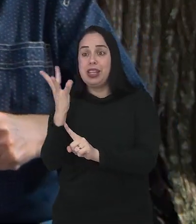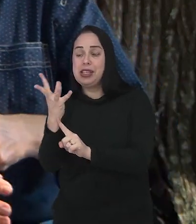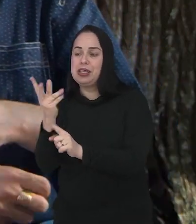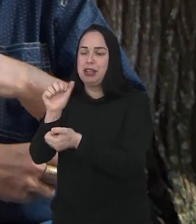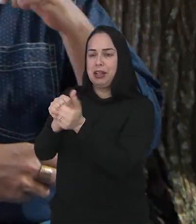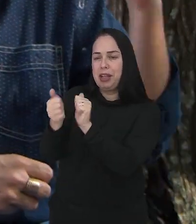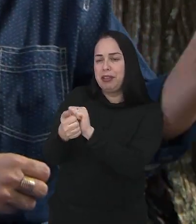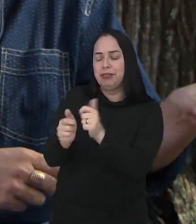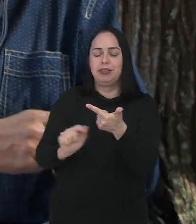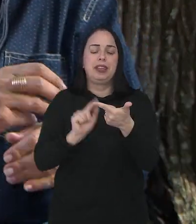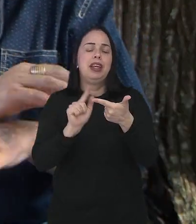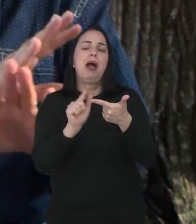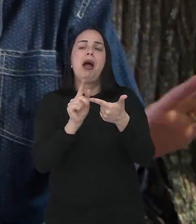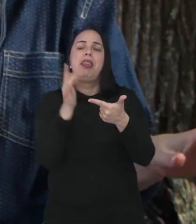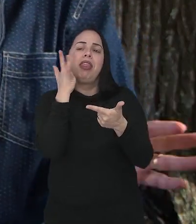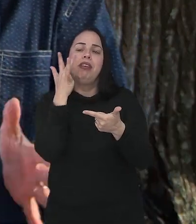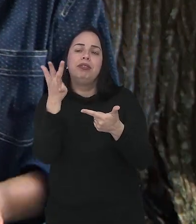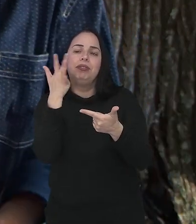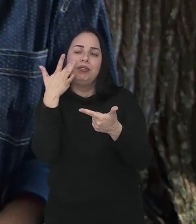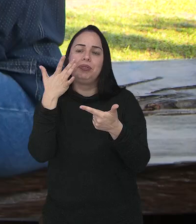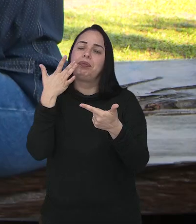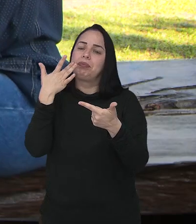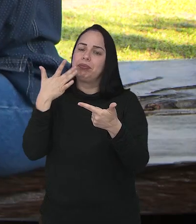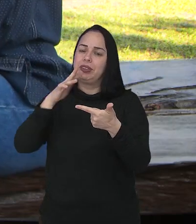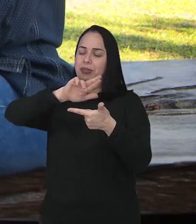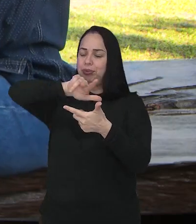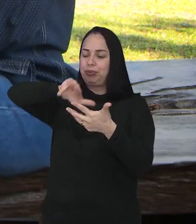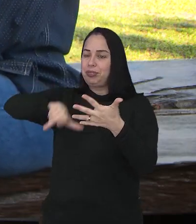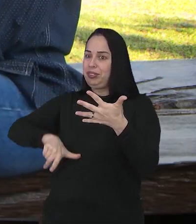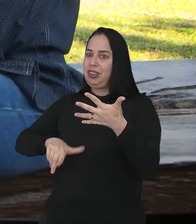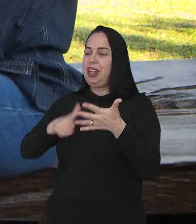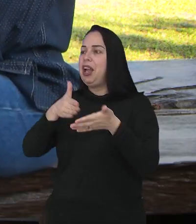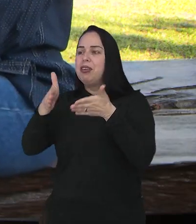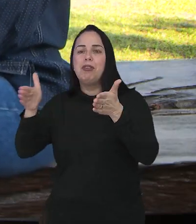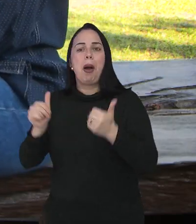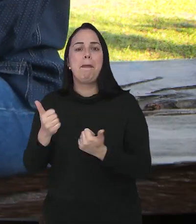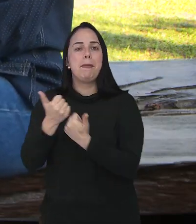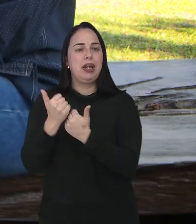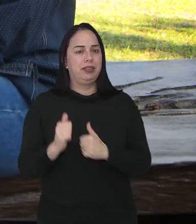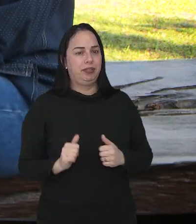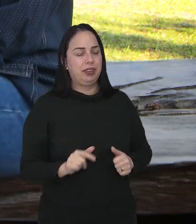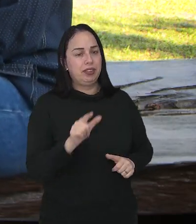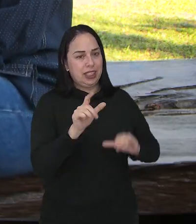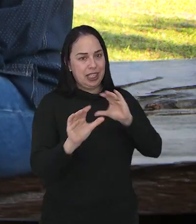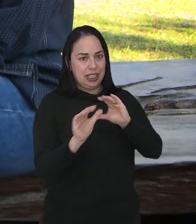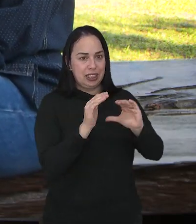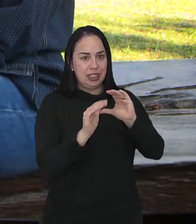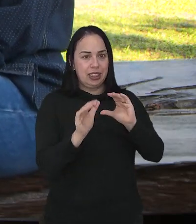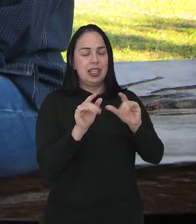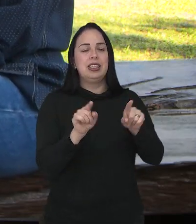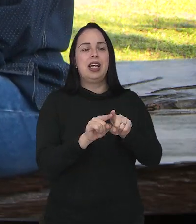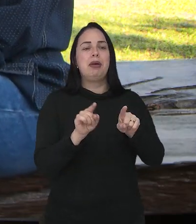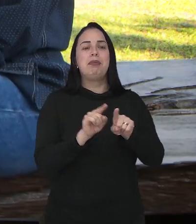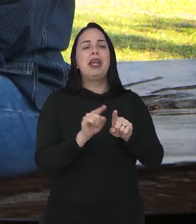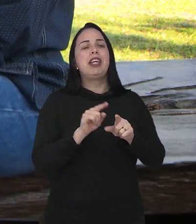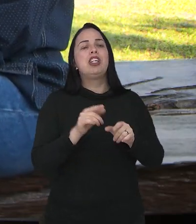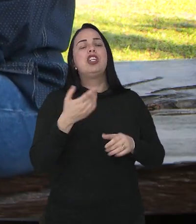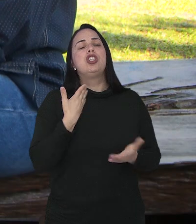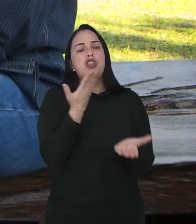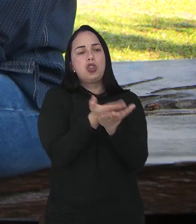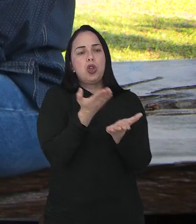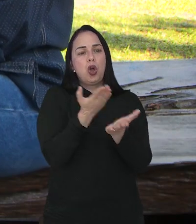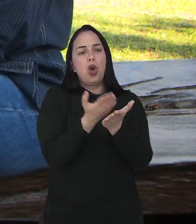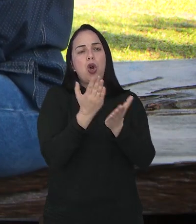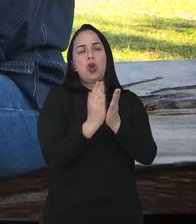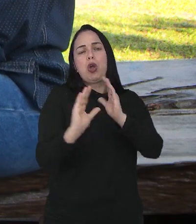plástica, cenografia, enfim, são várias facetas aqui da mulherada. Além de cantora, você é bacharel em comunicação. Você Sim.